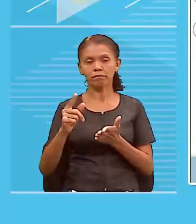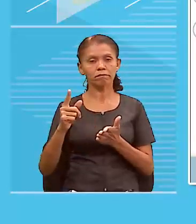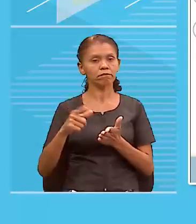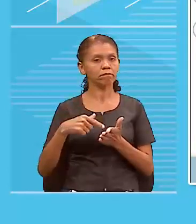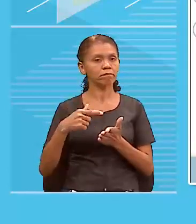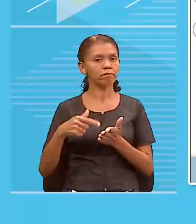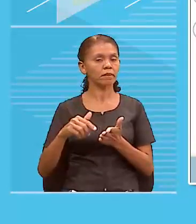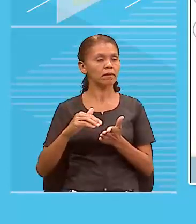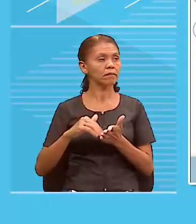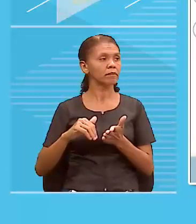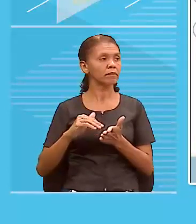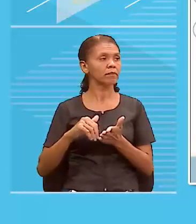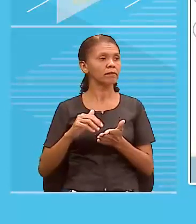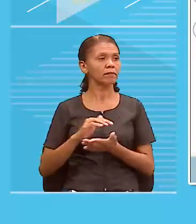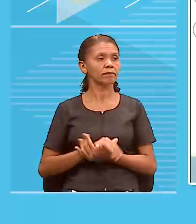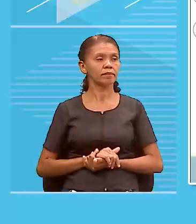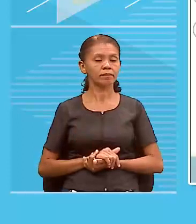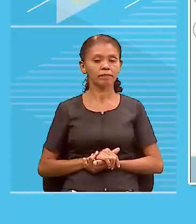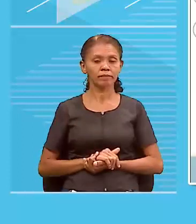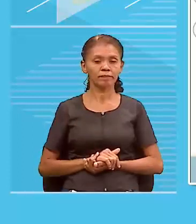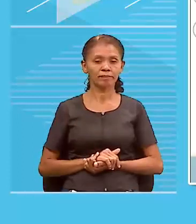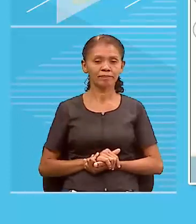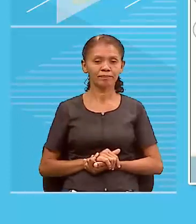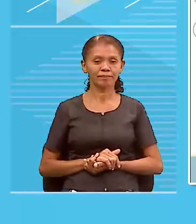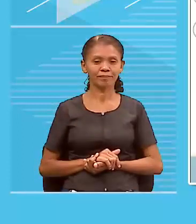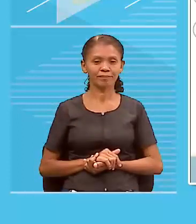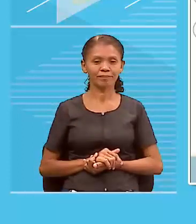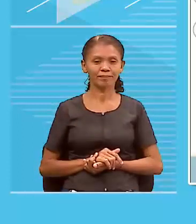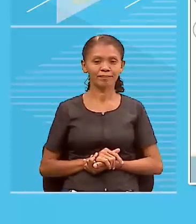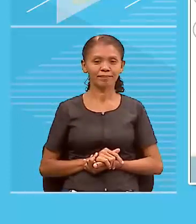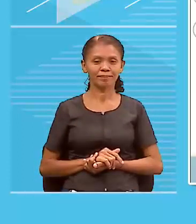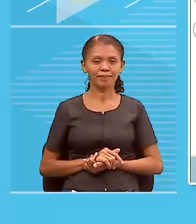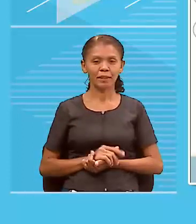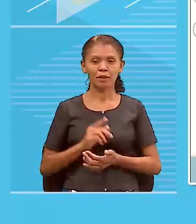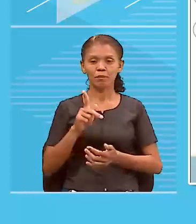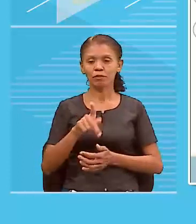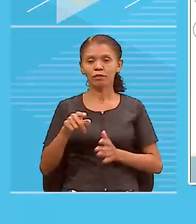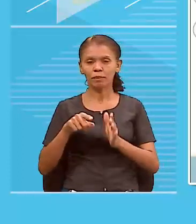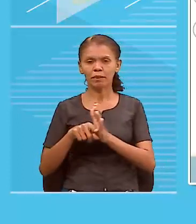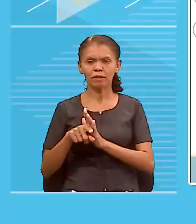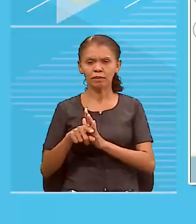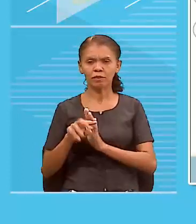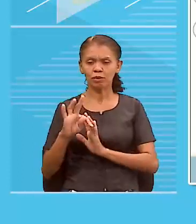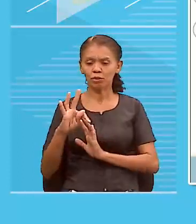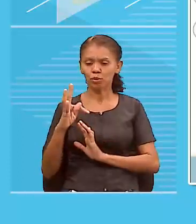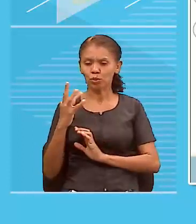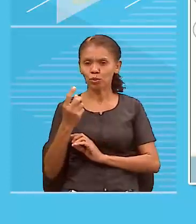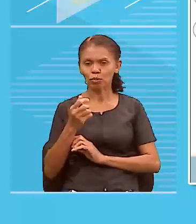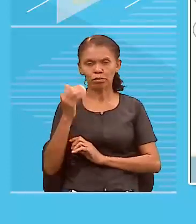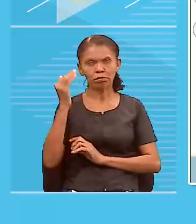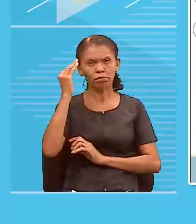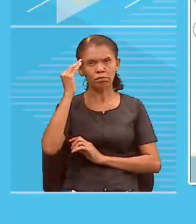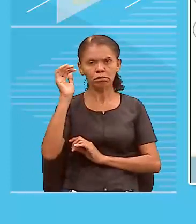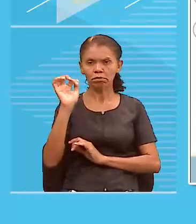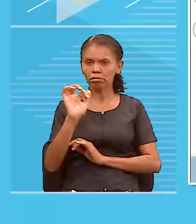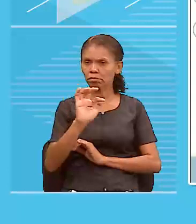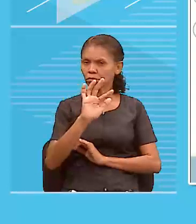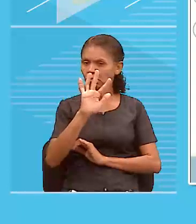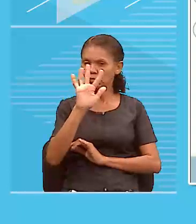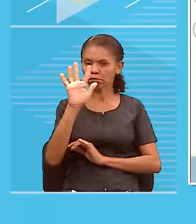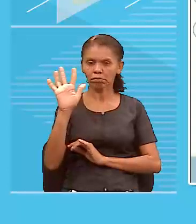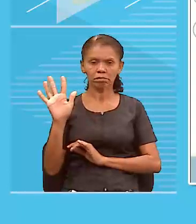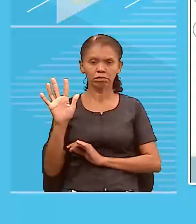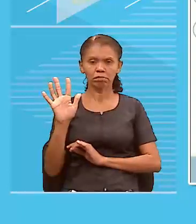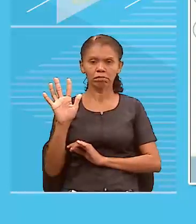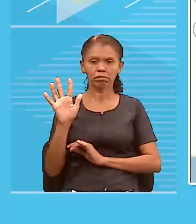infinitivo turminha até aqui estamos juntos todo mundo compreendendo aí como é que